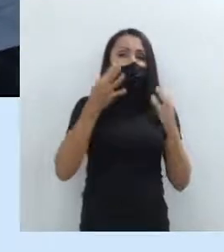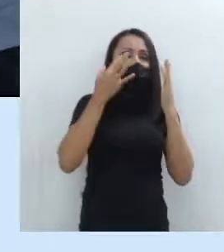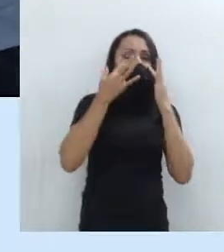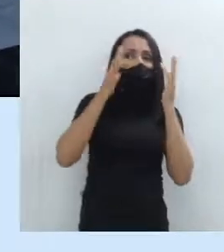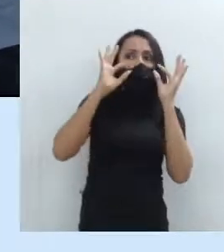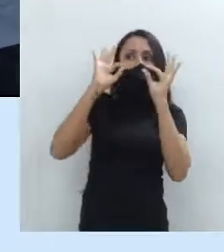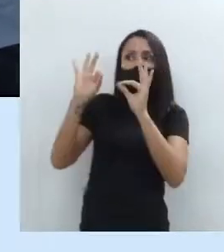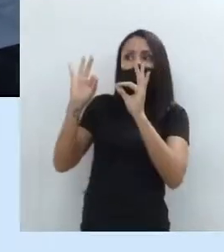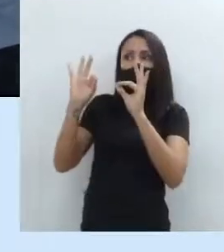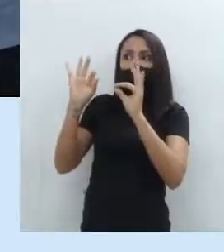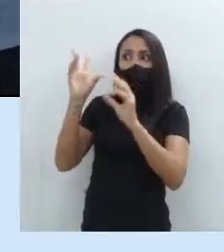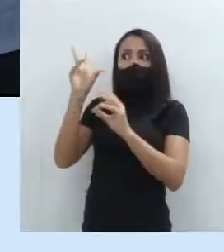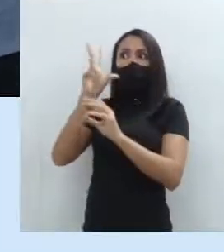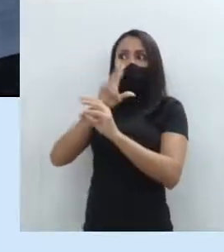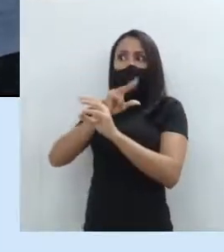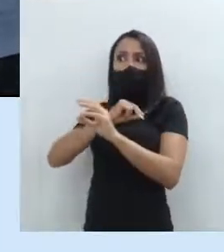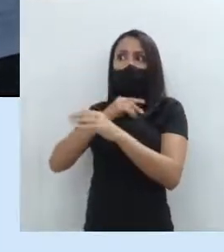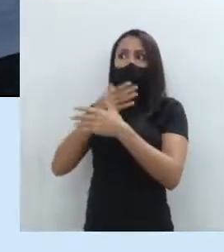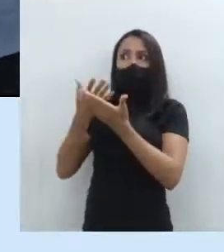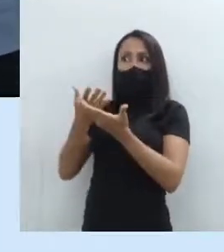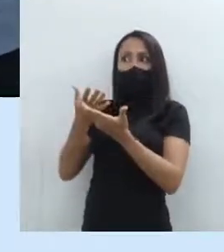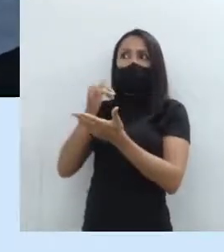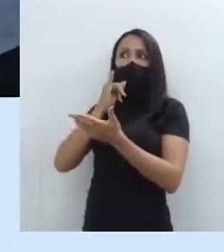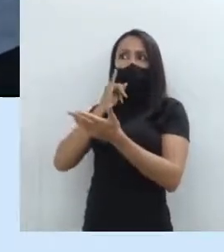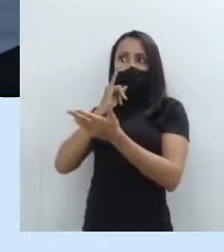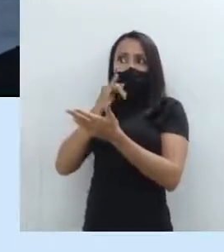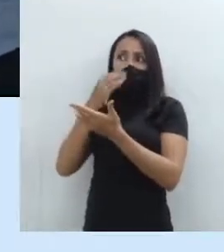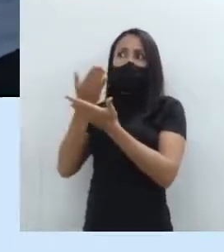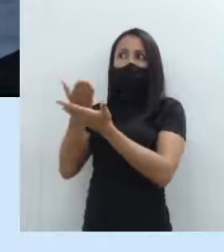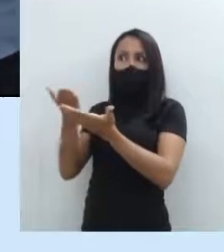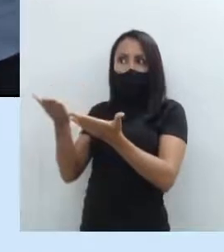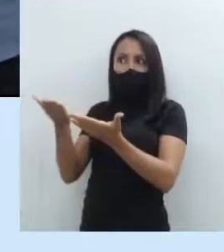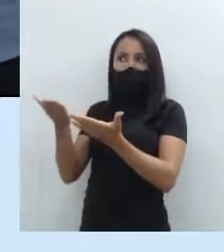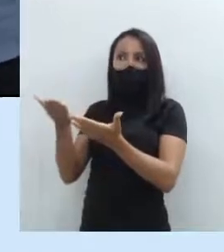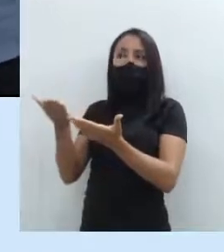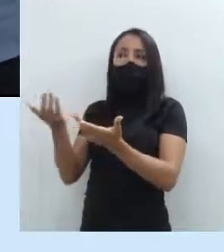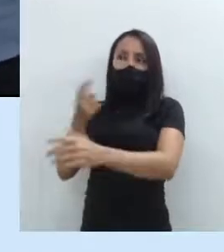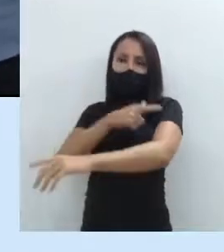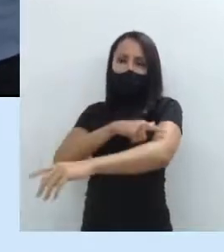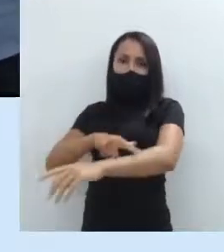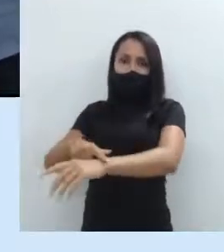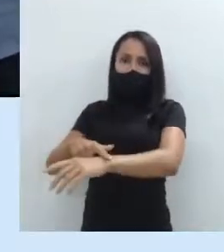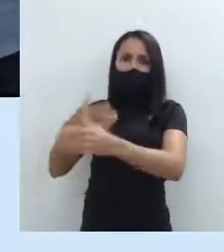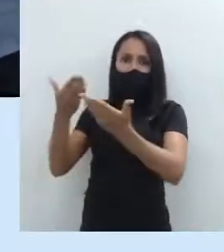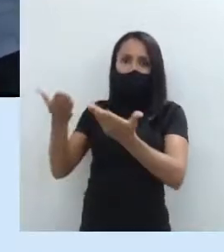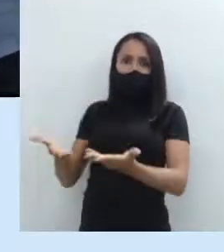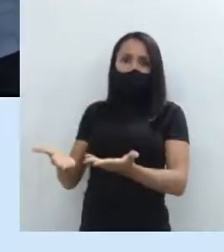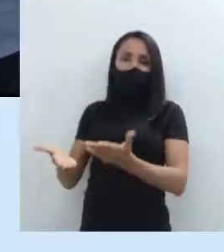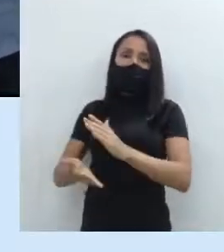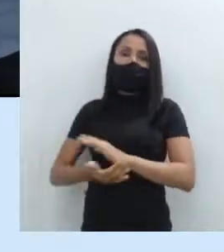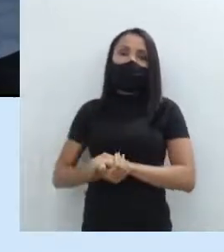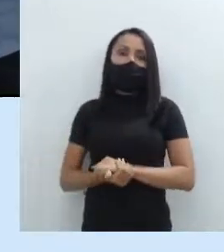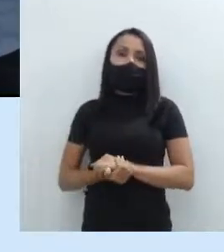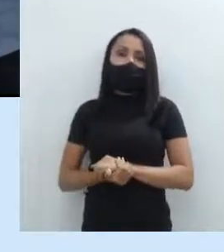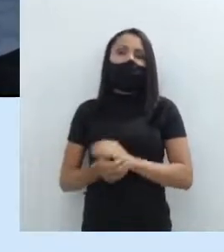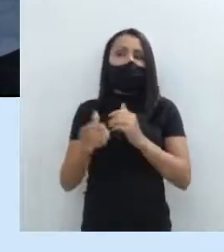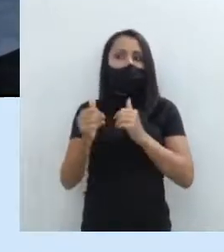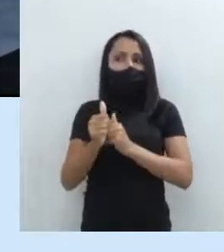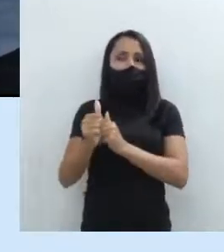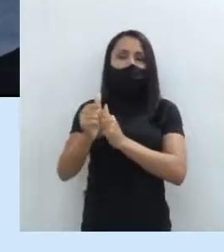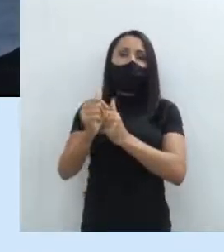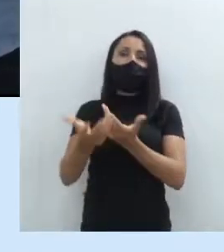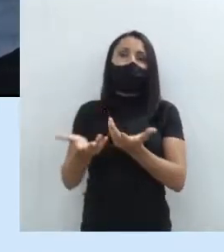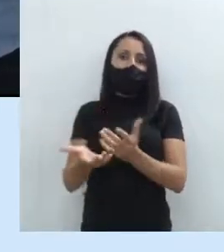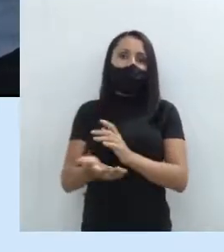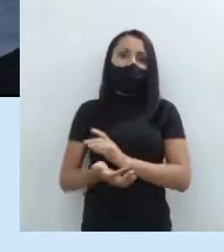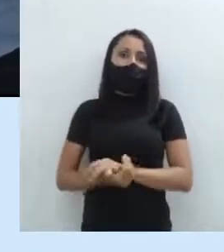assim, uau, ele é o meu exemplo, é o meu comportamento, ele é a minha forma de ser e eu vou seguir. Da mesma